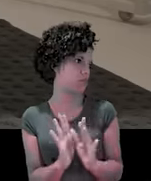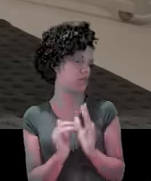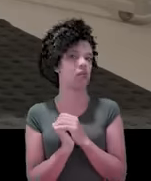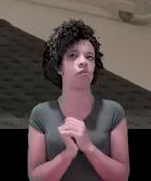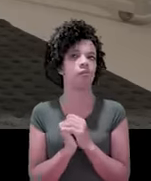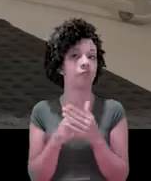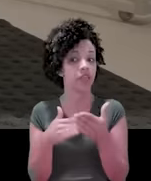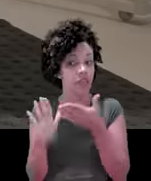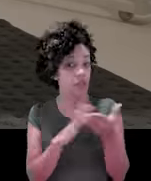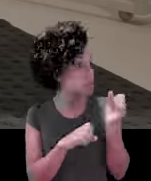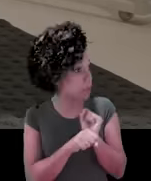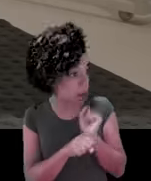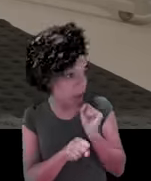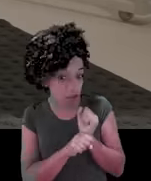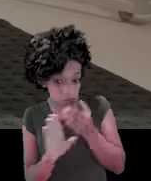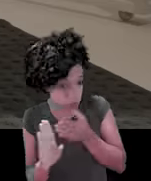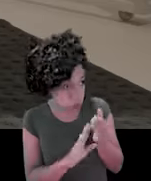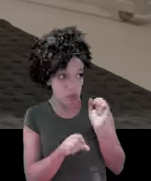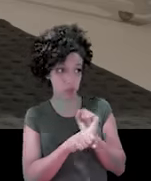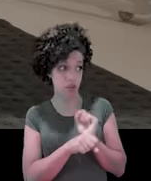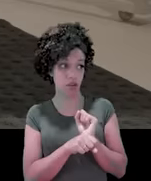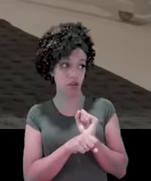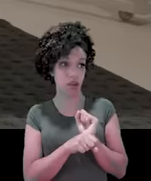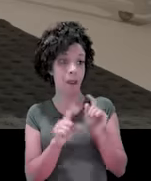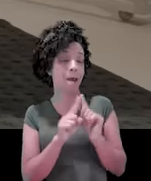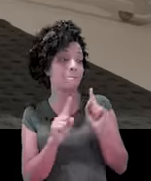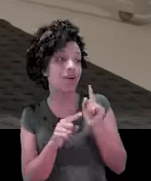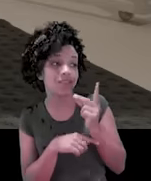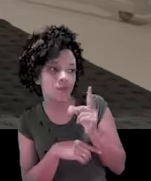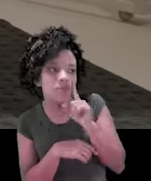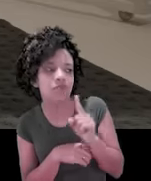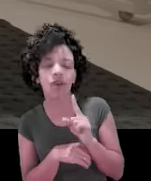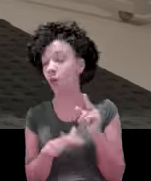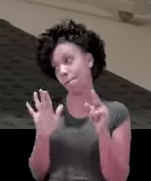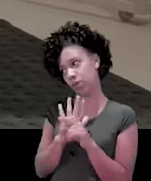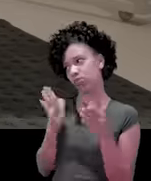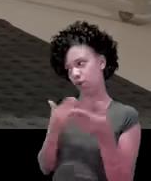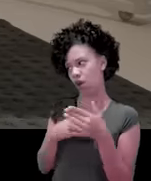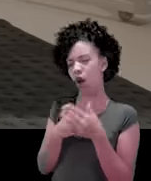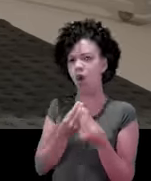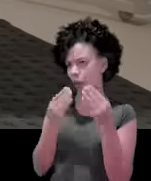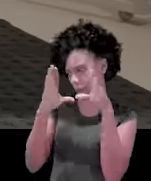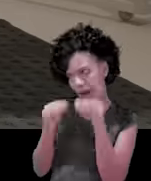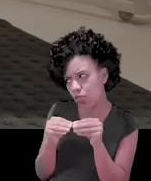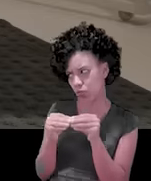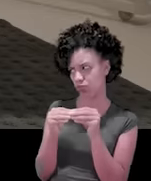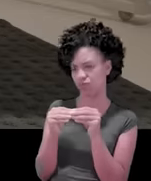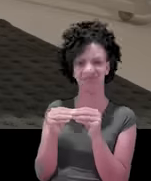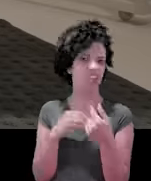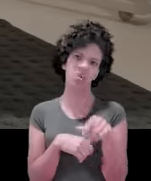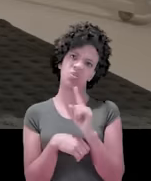e nesse meio tempo esperar a gente tá falando rapaz do dia né eu ia perguntar isso agora como é a noite na